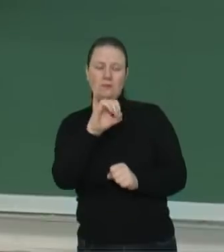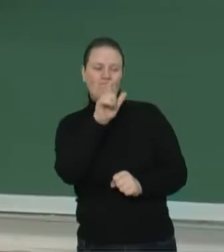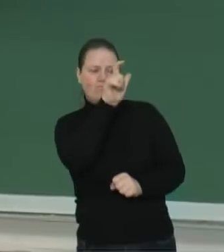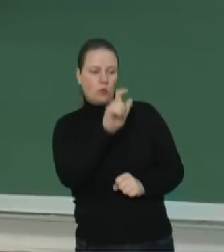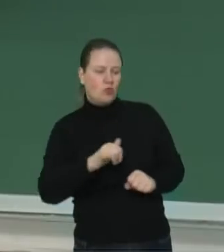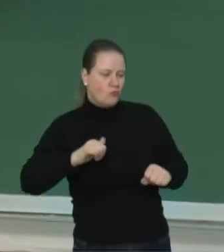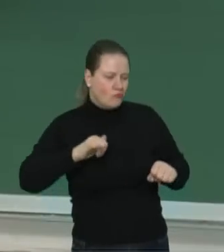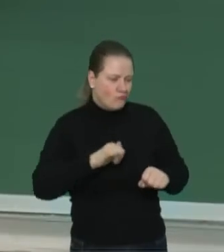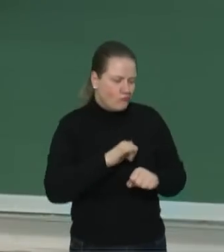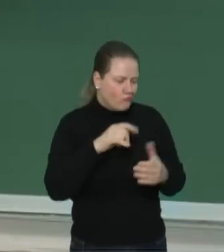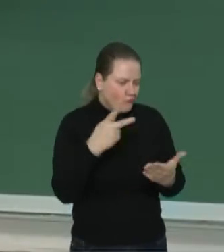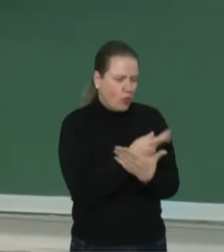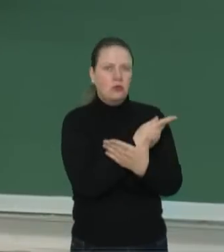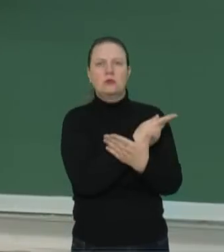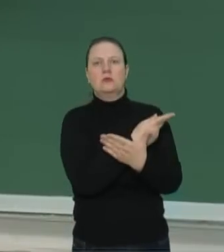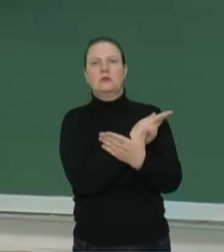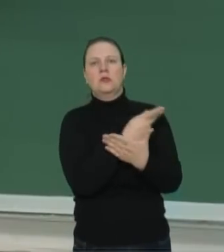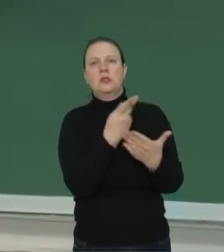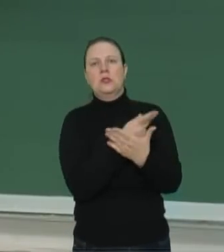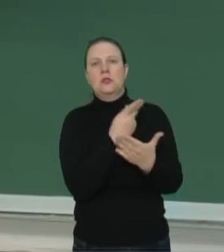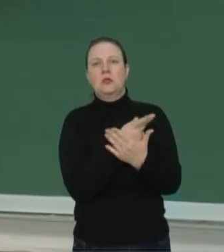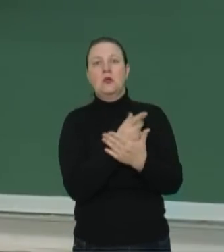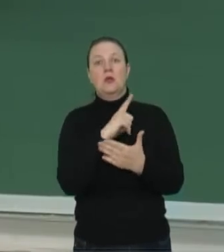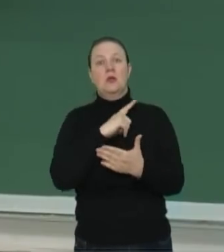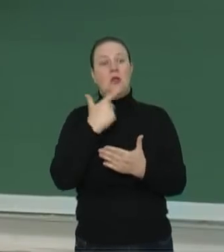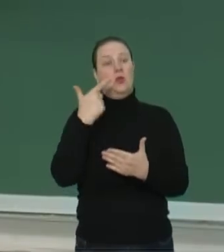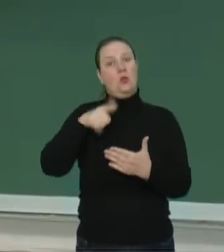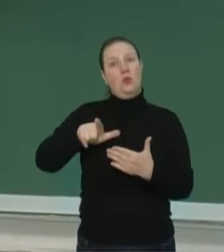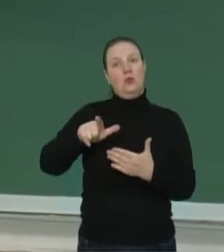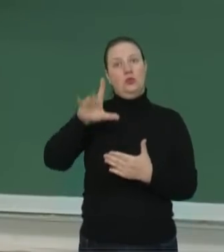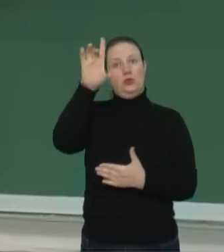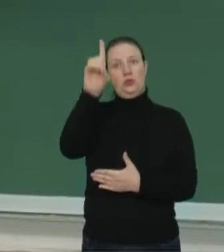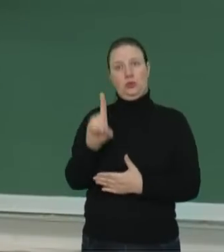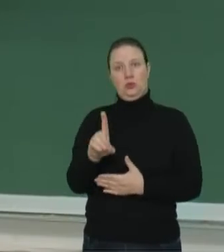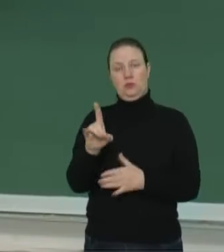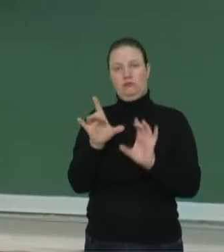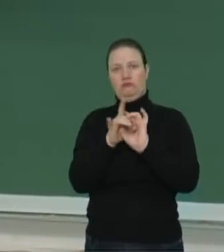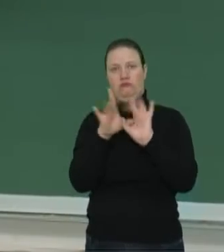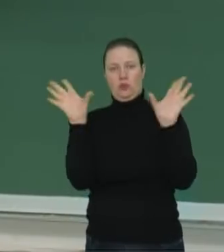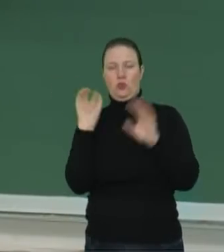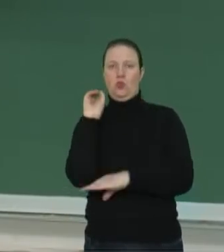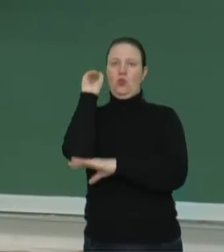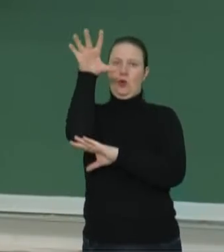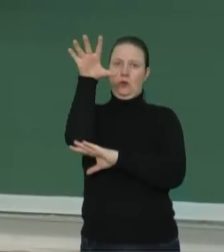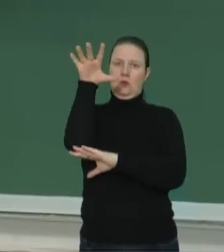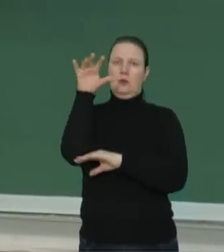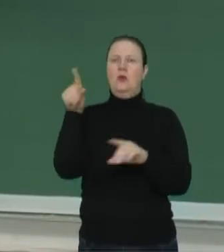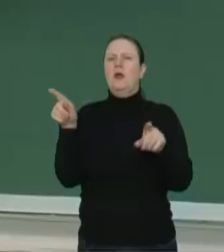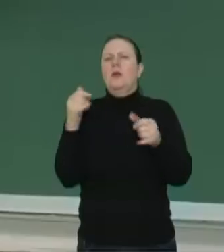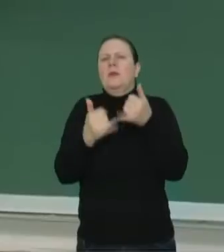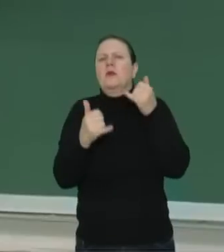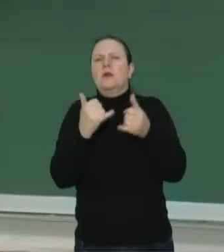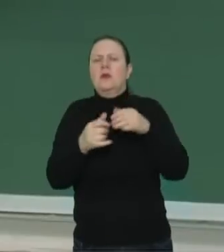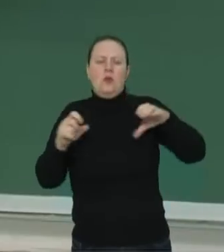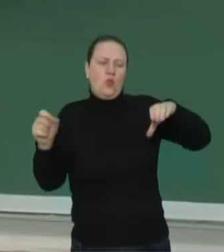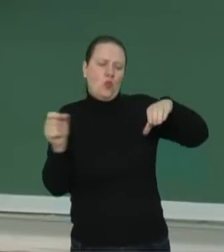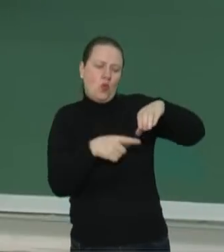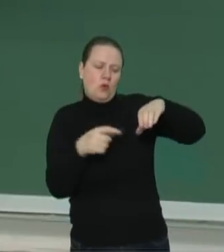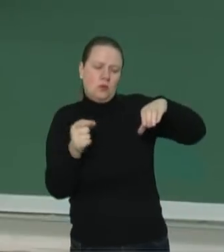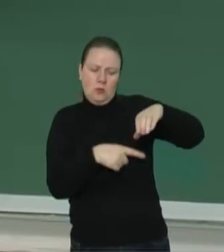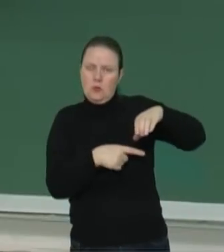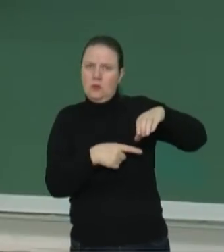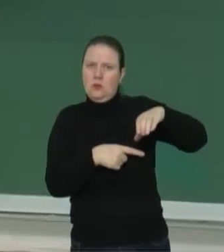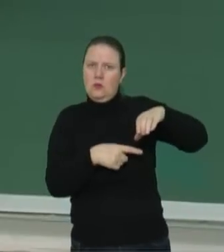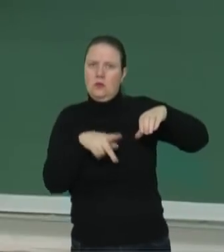do garrafão, ele tem o arremesso do lance livre. É mais ou menos como o pênalti no futebol. Se ele acertar